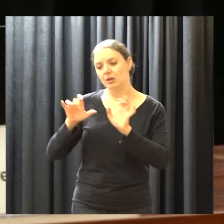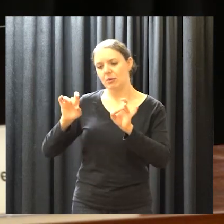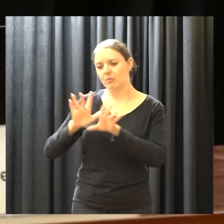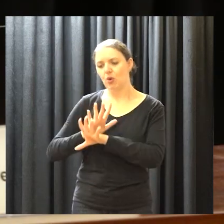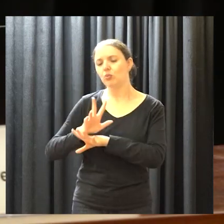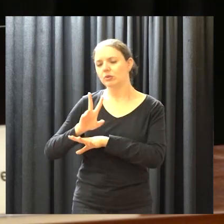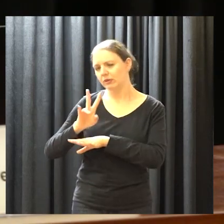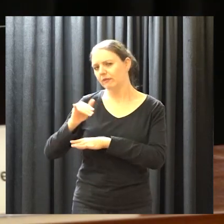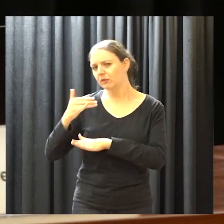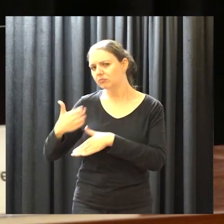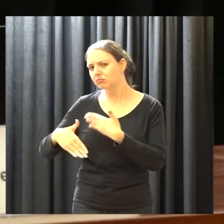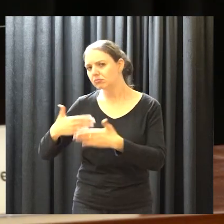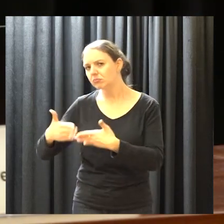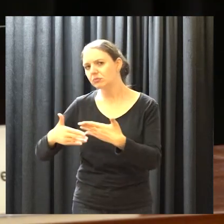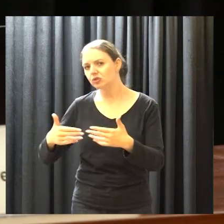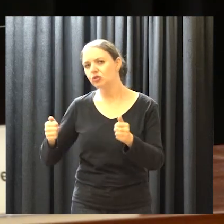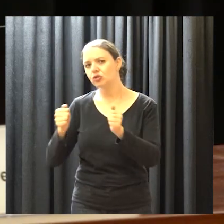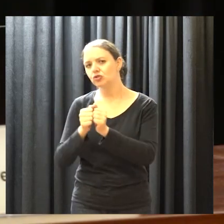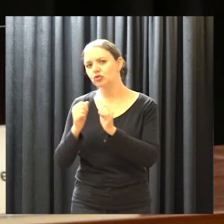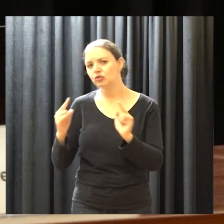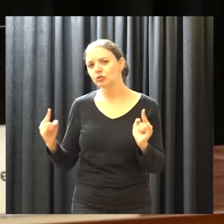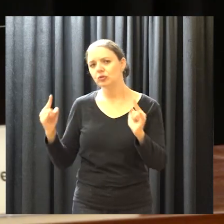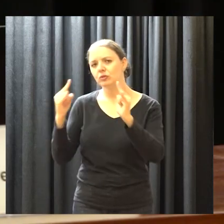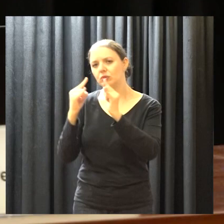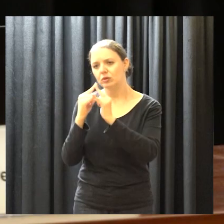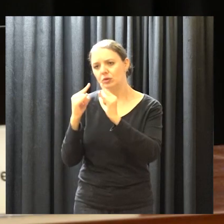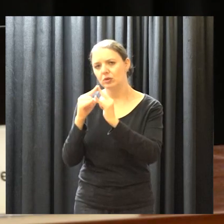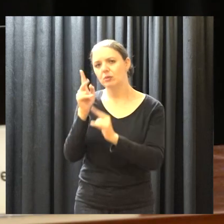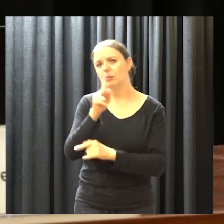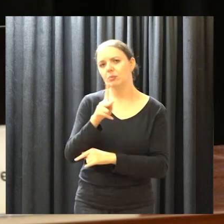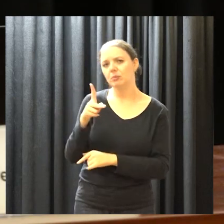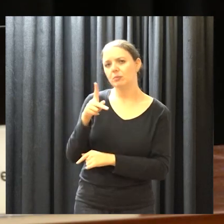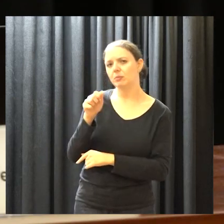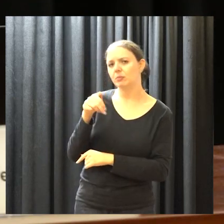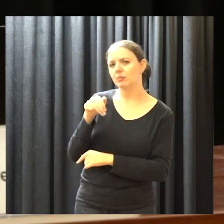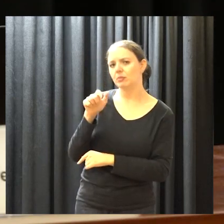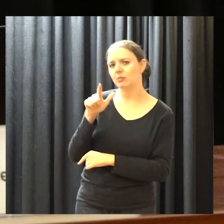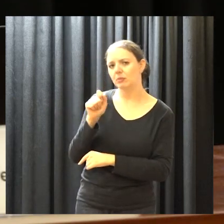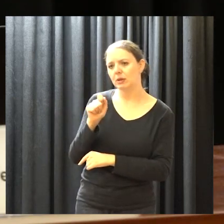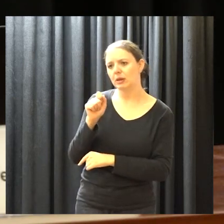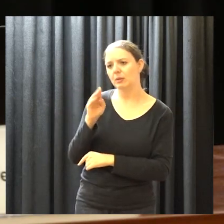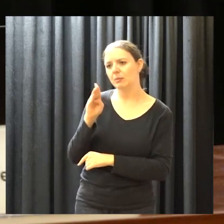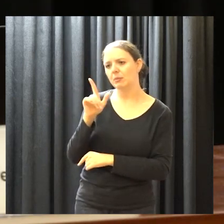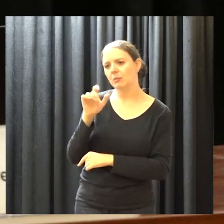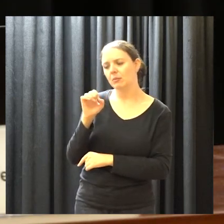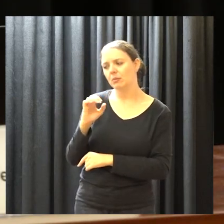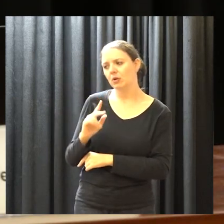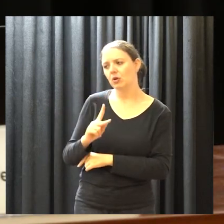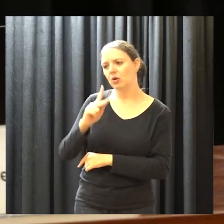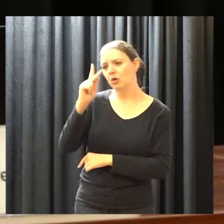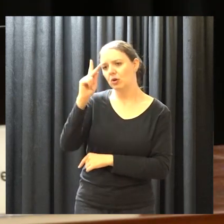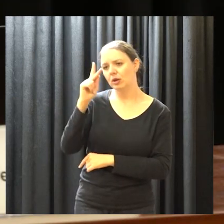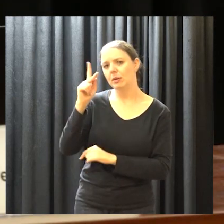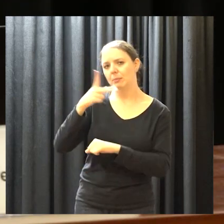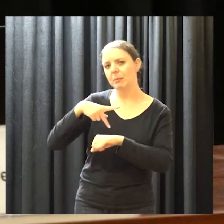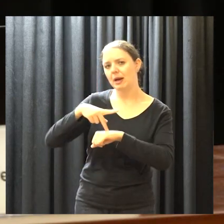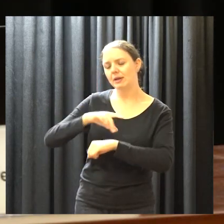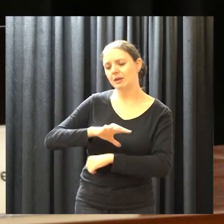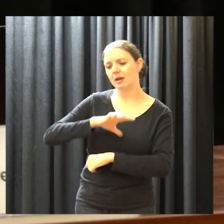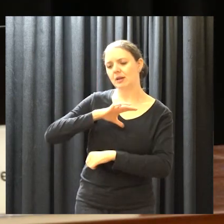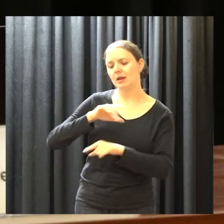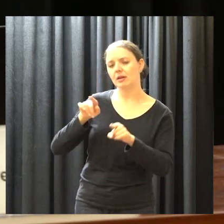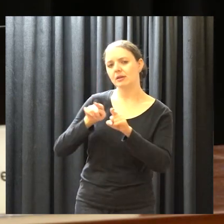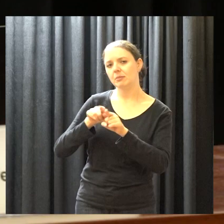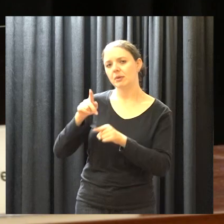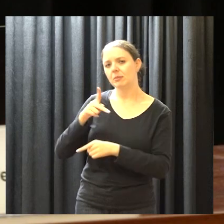de uma parceria interinstitucional com as professoras Pamela Bloch, da Western University, no Canadá, e a professora